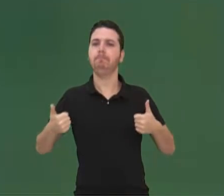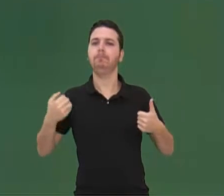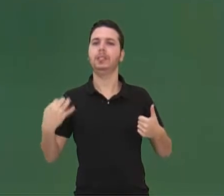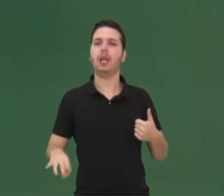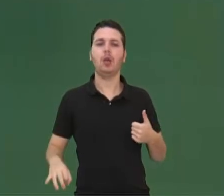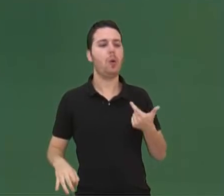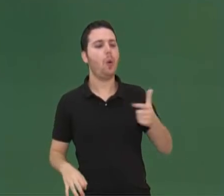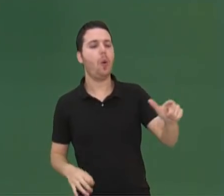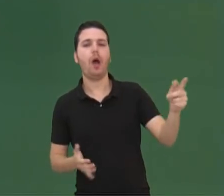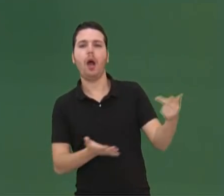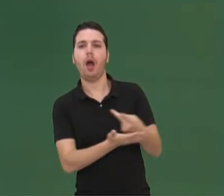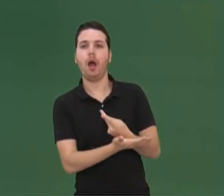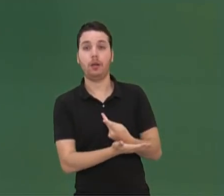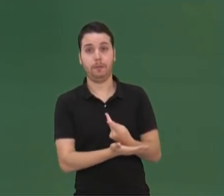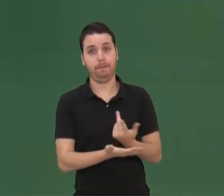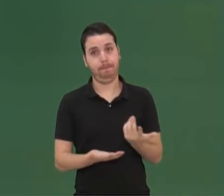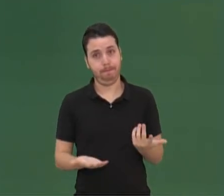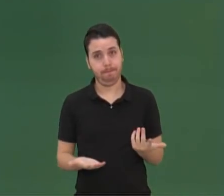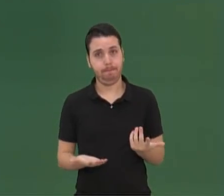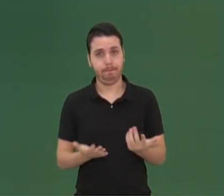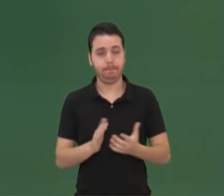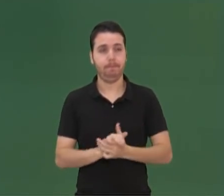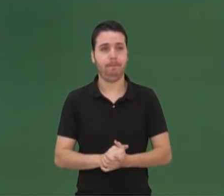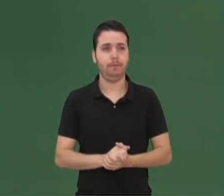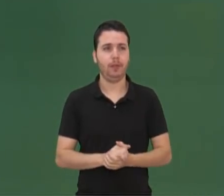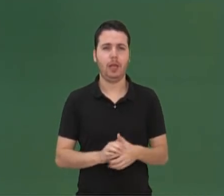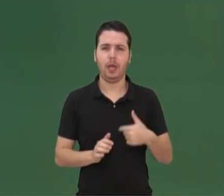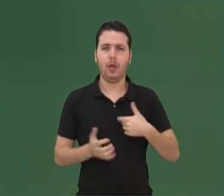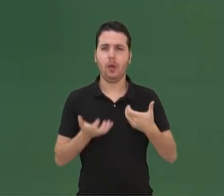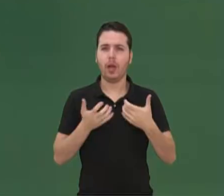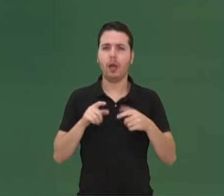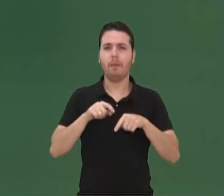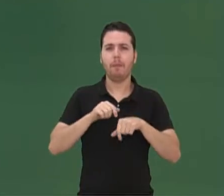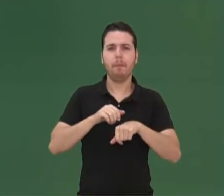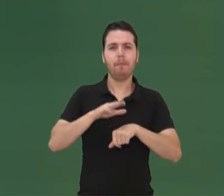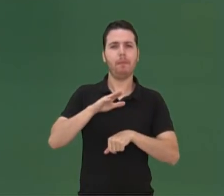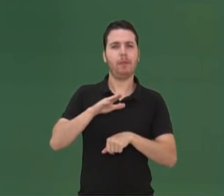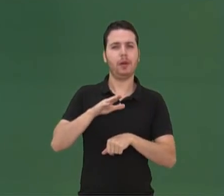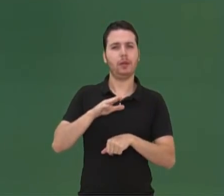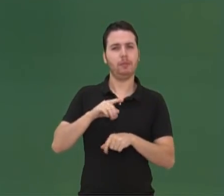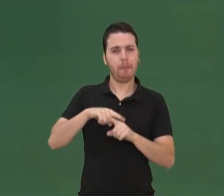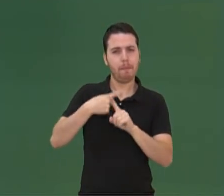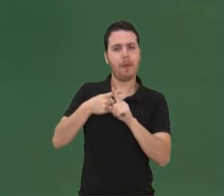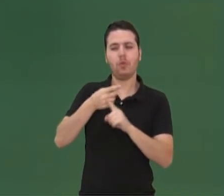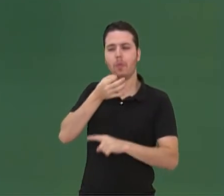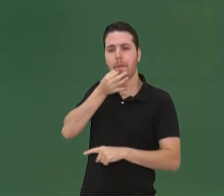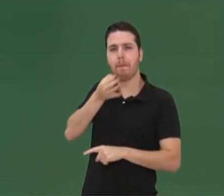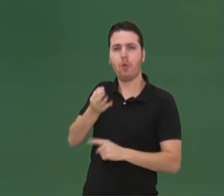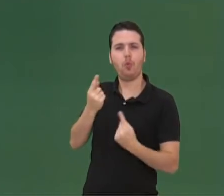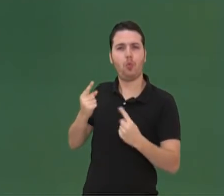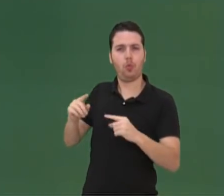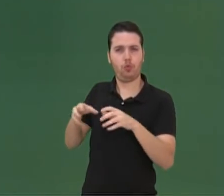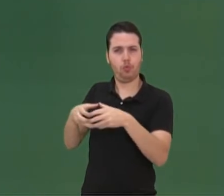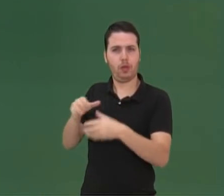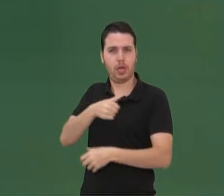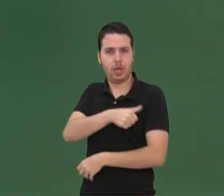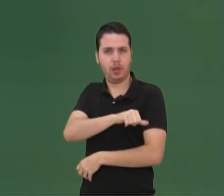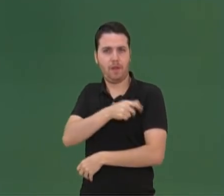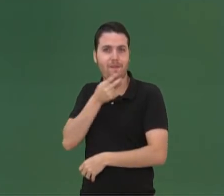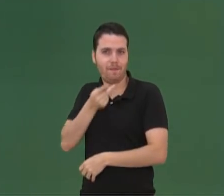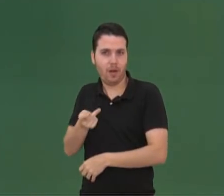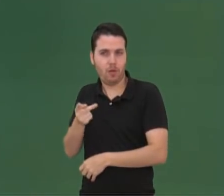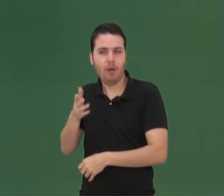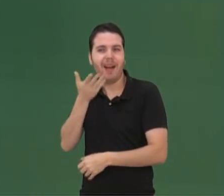E aqui eu quero fazer uma crítica, mais uma, para os meninos do Rio de Janeiro. Será que os meninos do Rio de